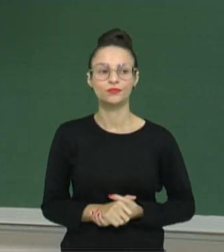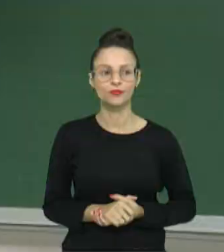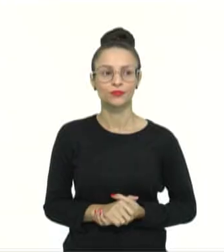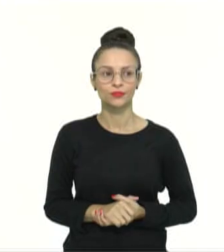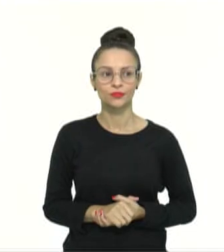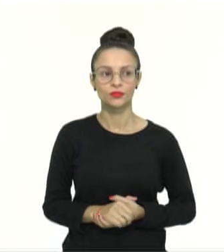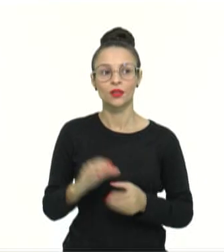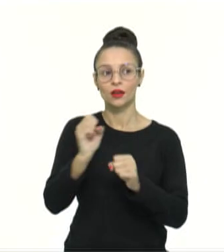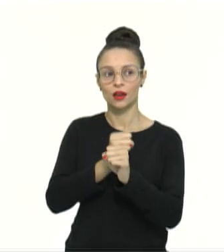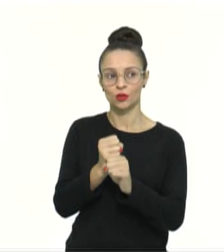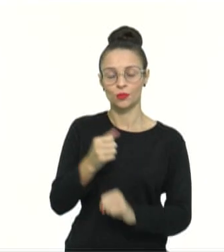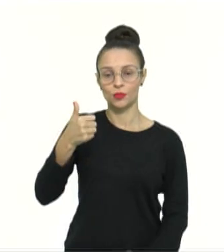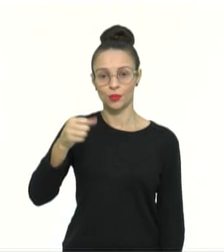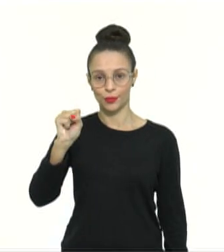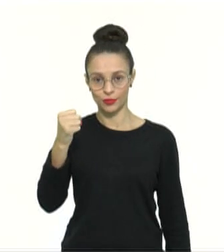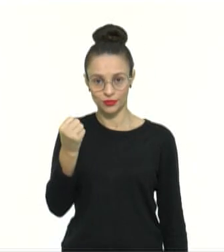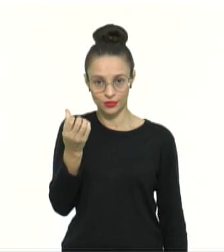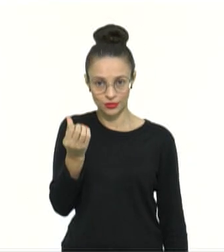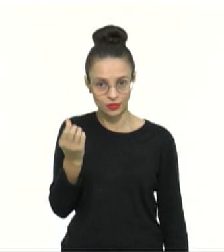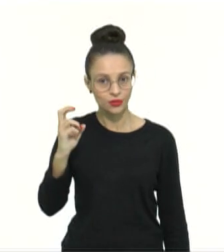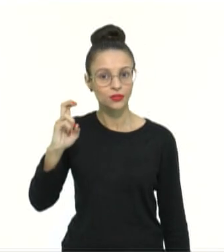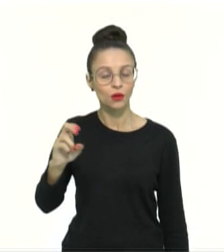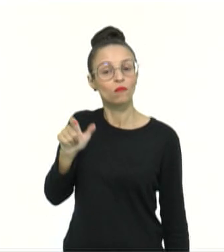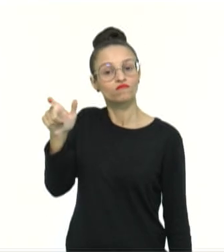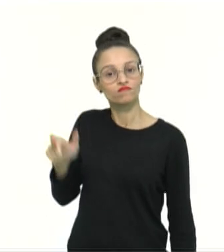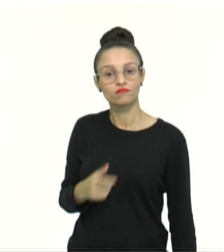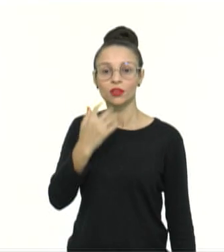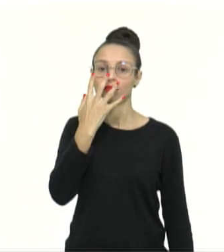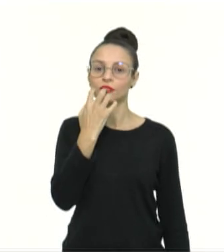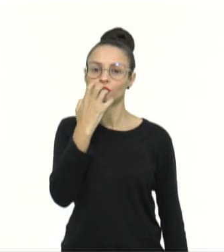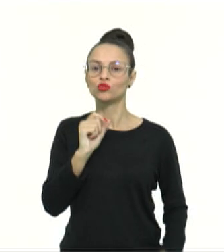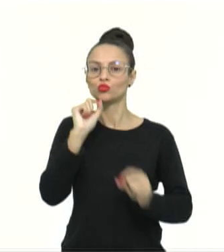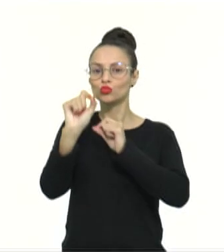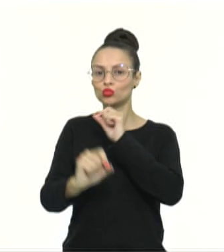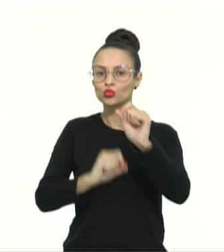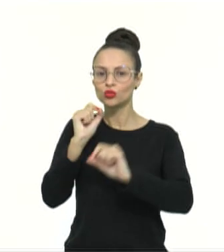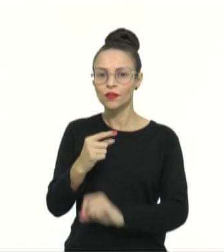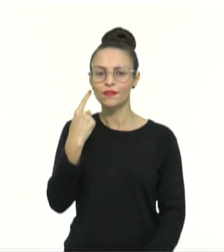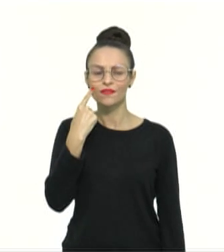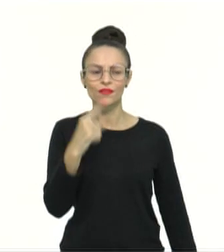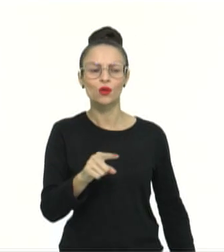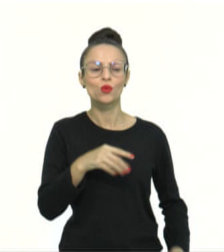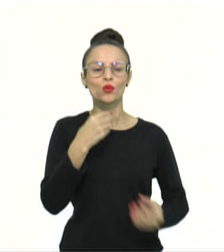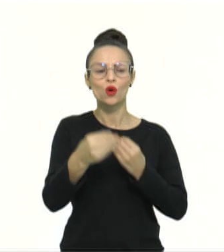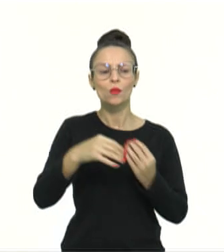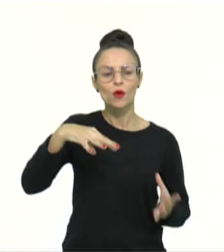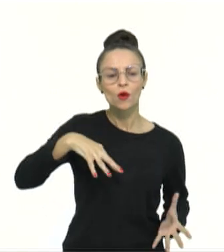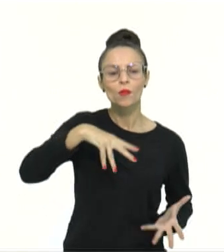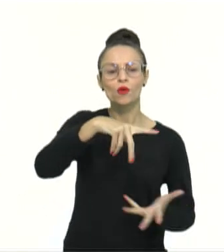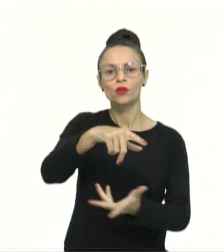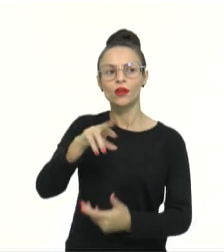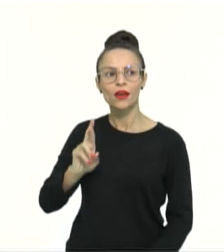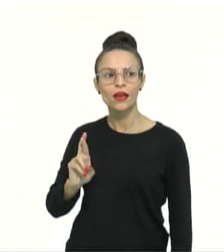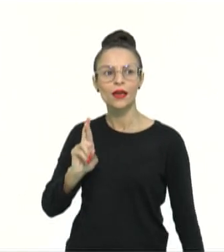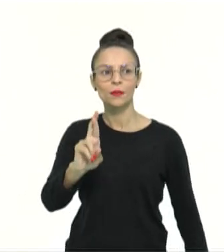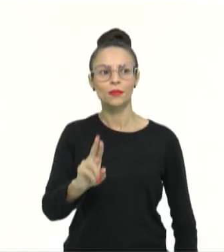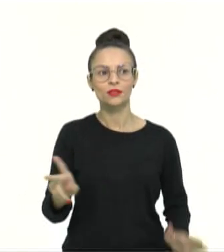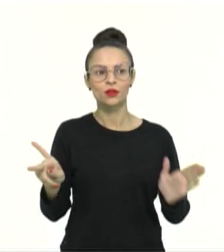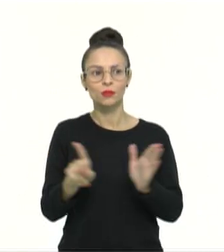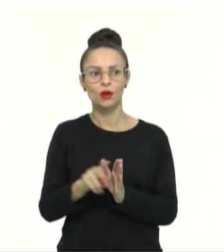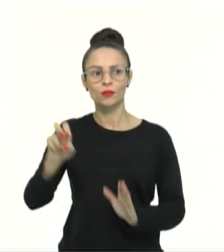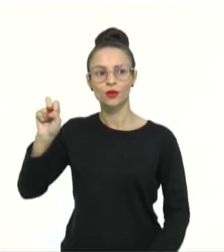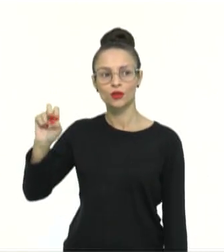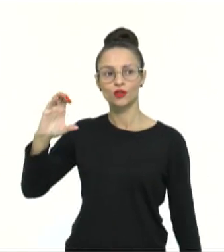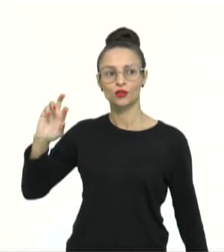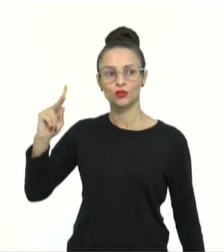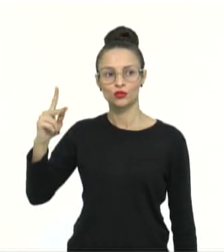Em 1865, Nietzsche se depara com O Mundo como Vontade e Representação de Schopenhauer, cujas